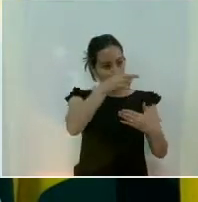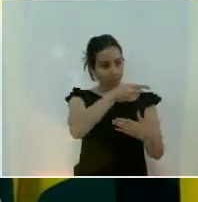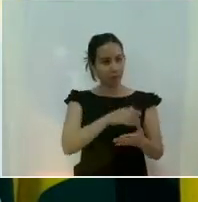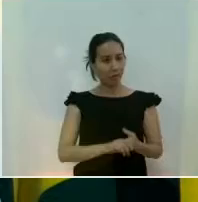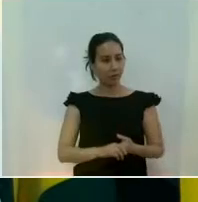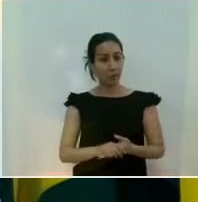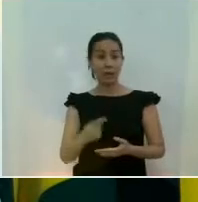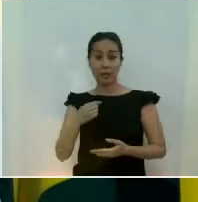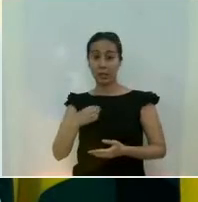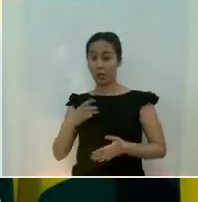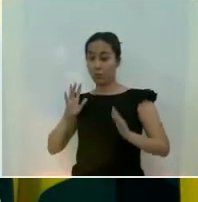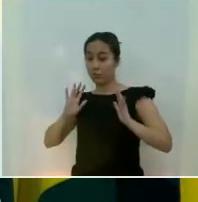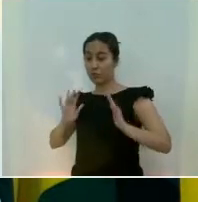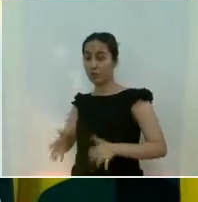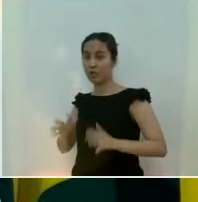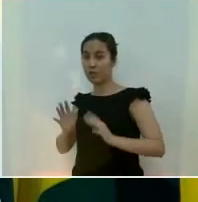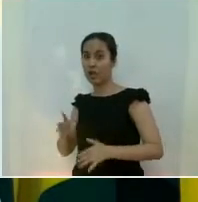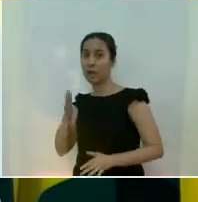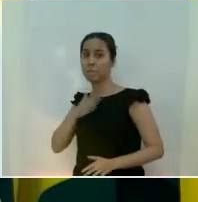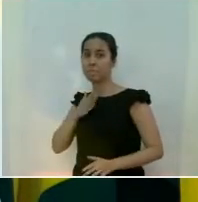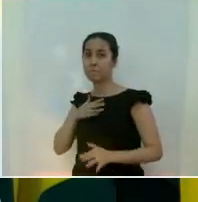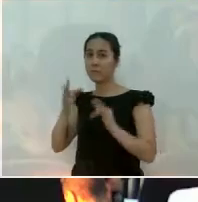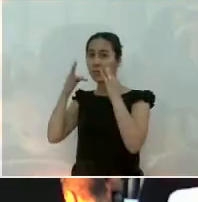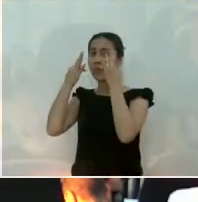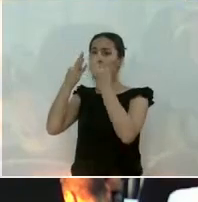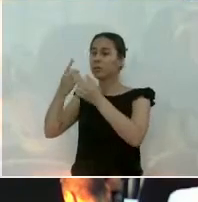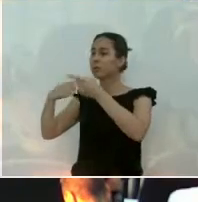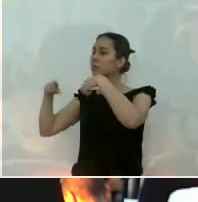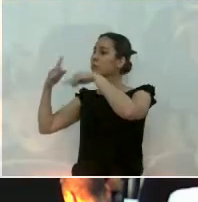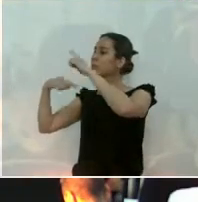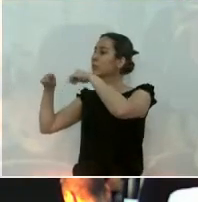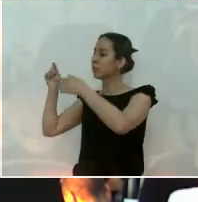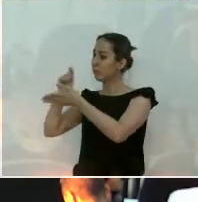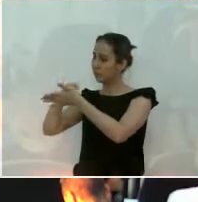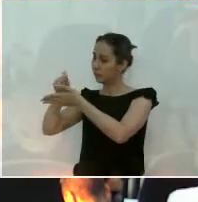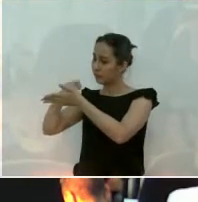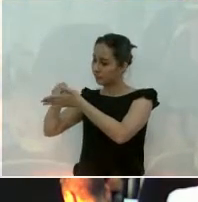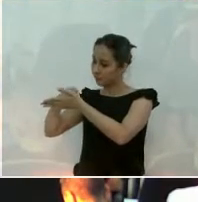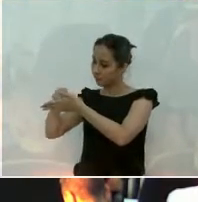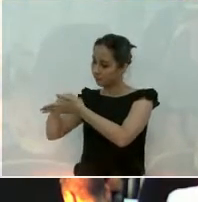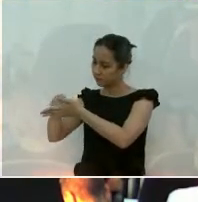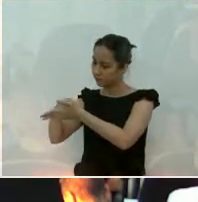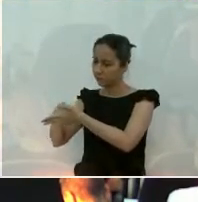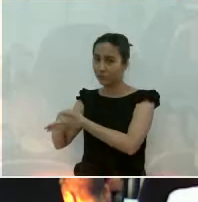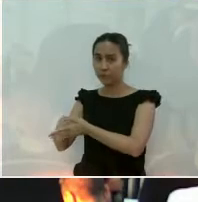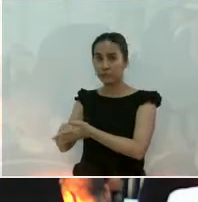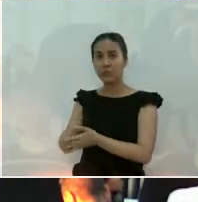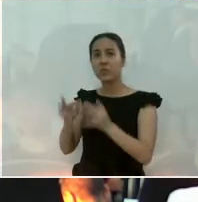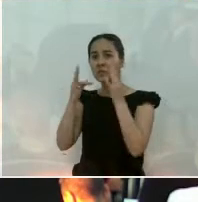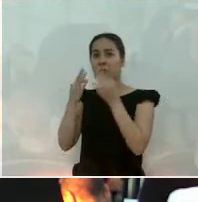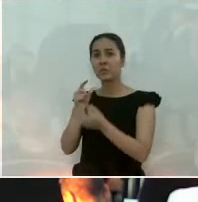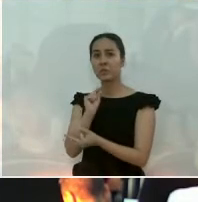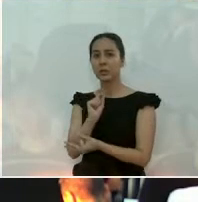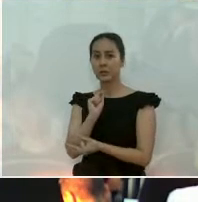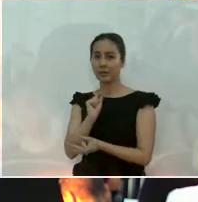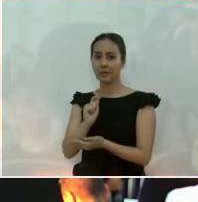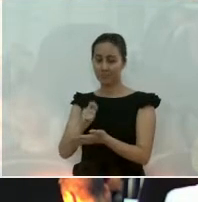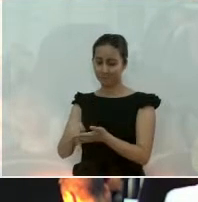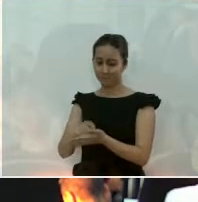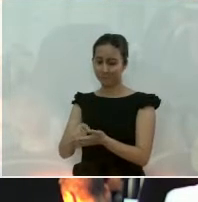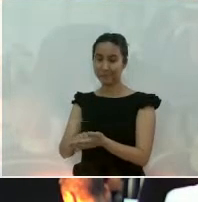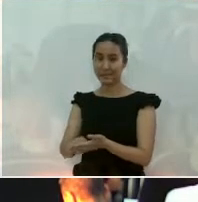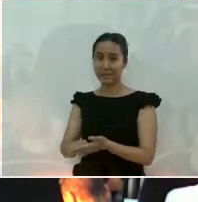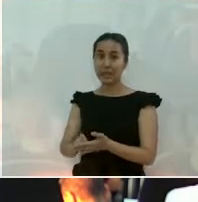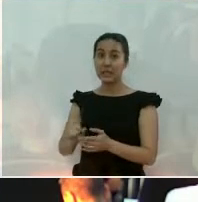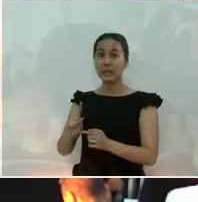anotando cabeça por cabeça existe um trabalho acadêmico que eu fiz pra participar aqui que depois vai virar um pequeno